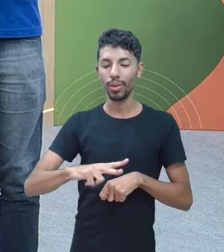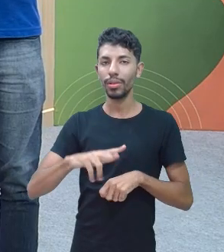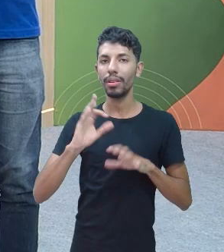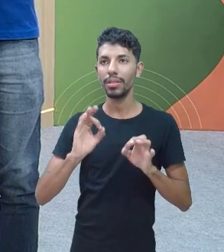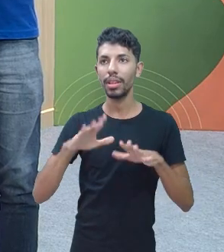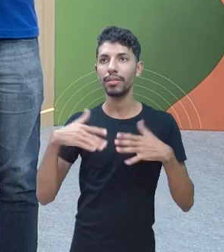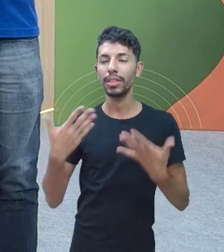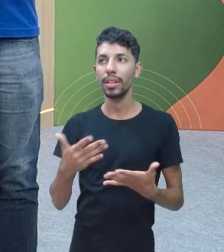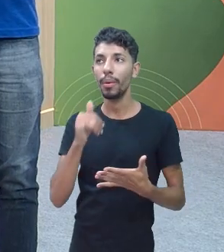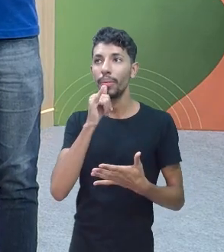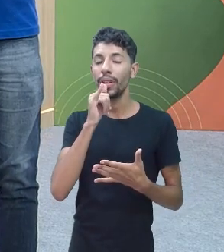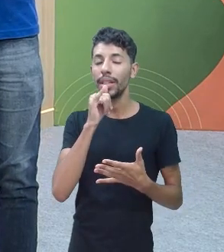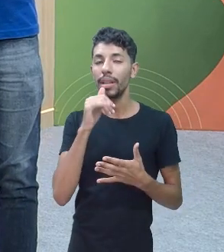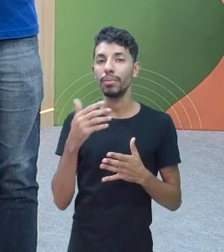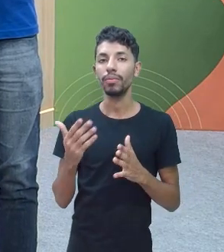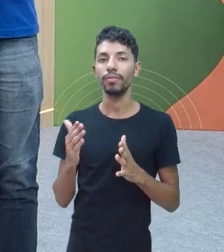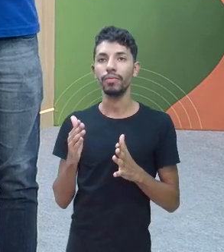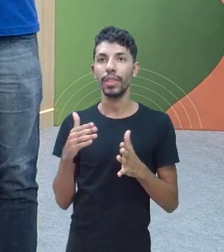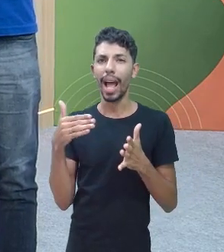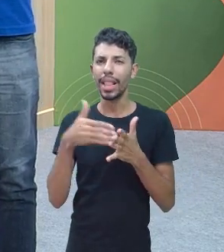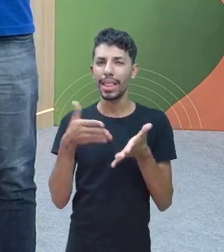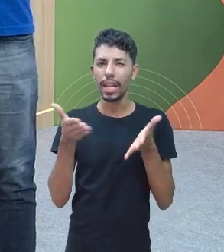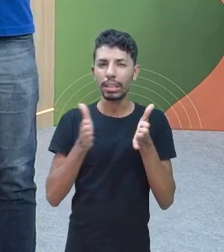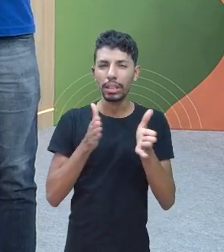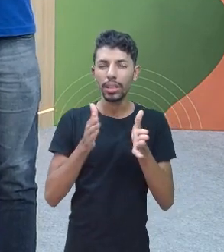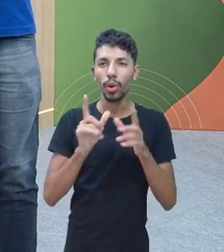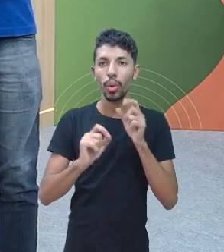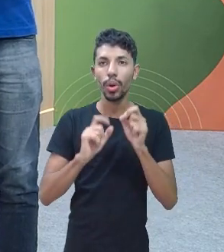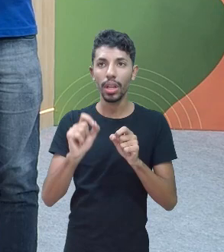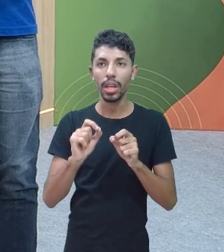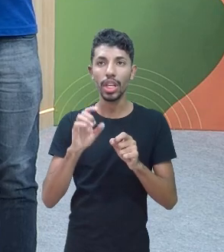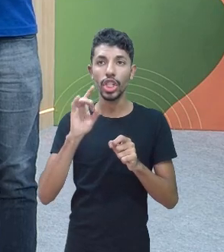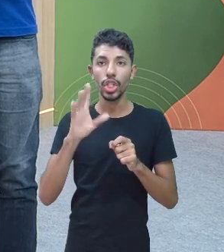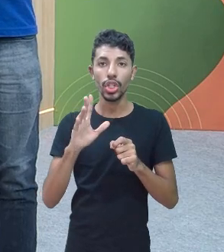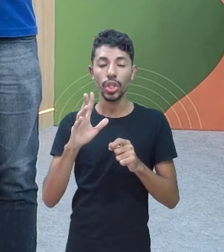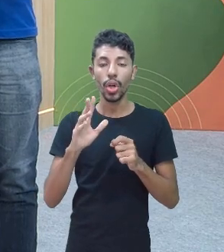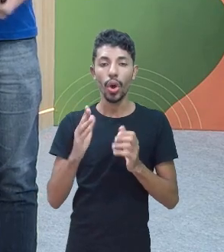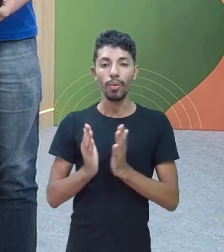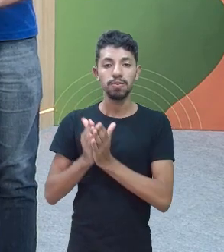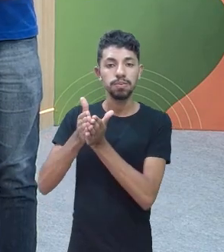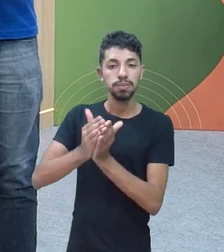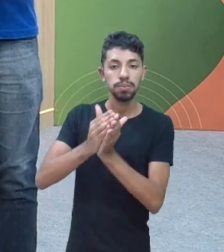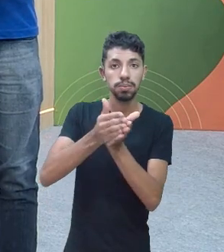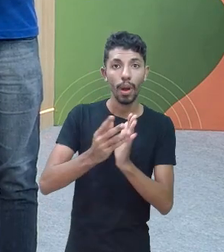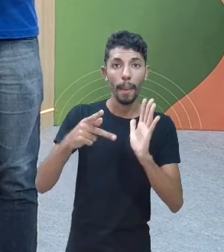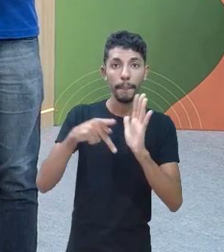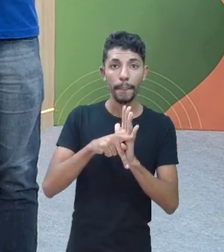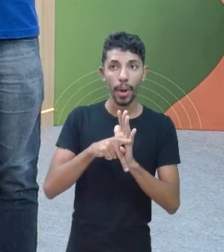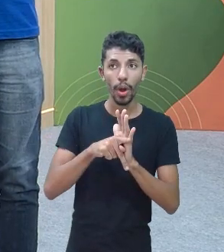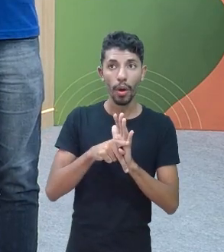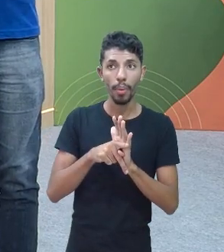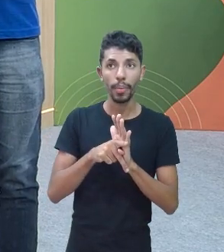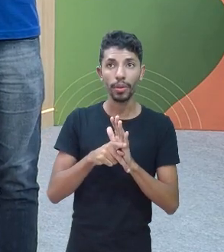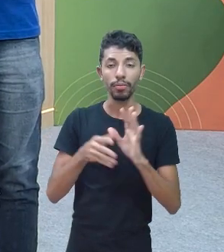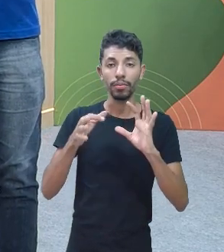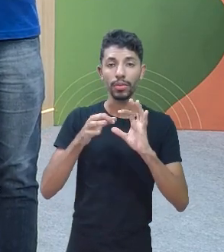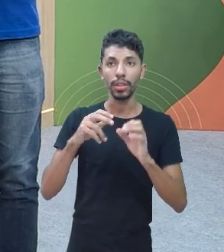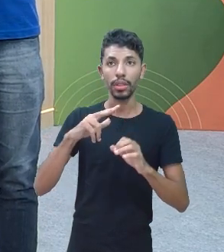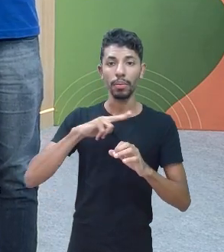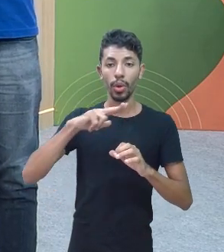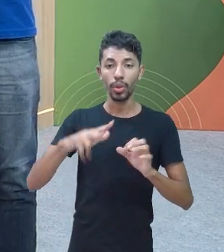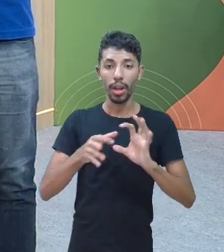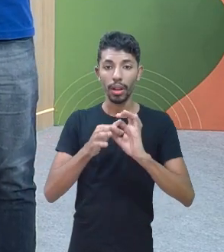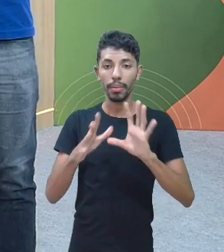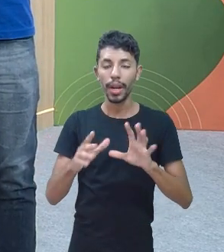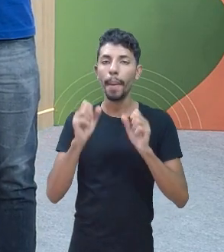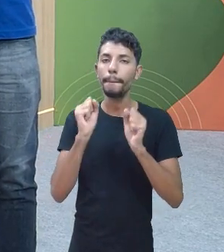então, apenas embarcações portuguesas ou autorizadas por Portugal poderiam, né, aportar aqui no Brasil e fazer o comércio,